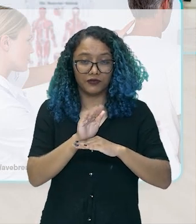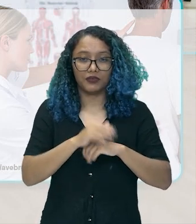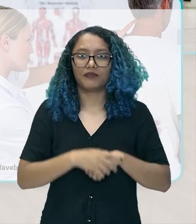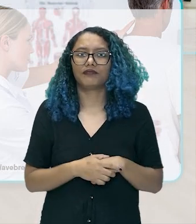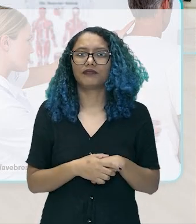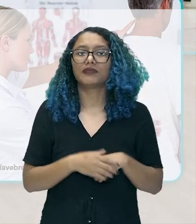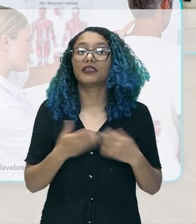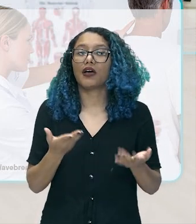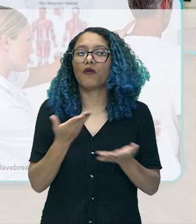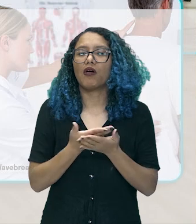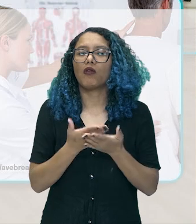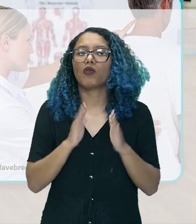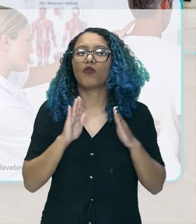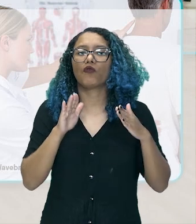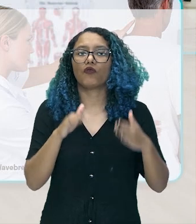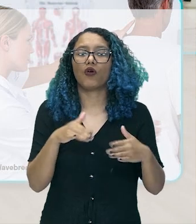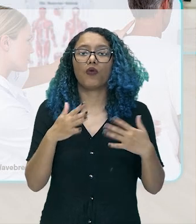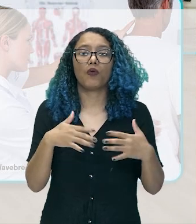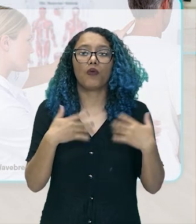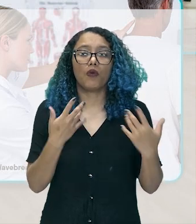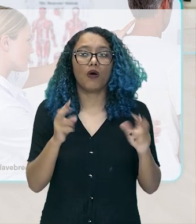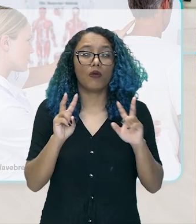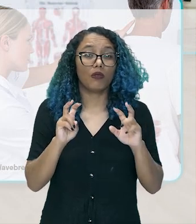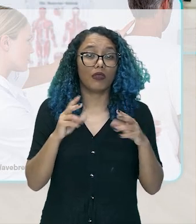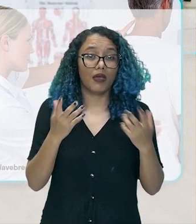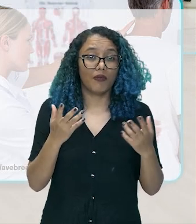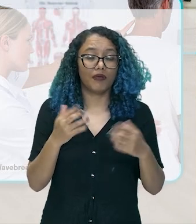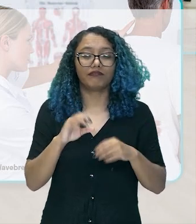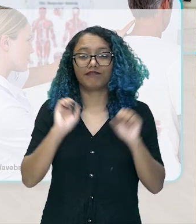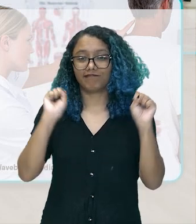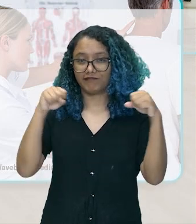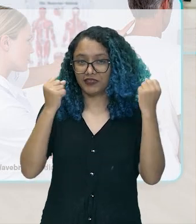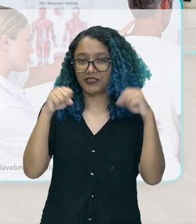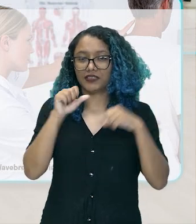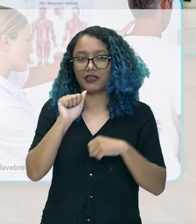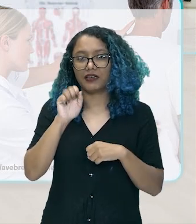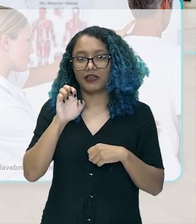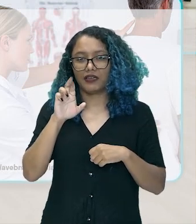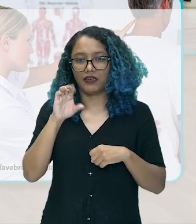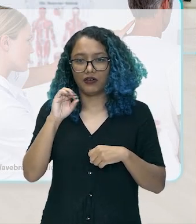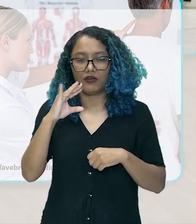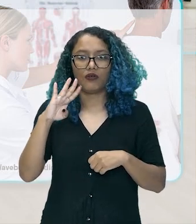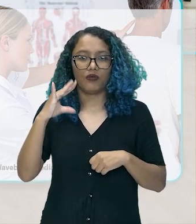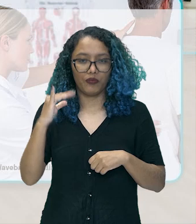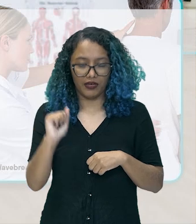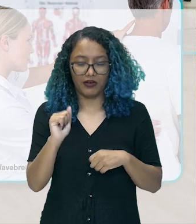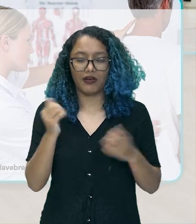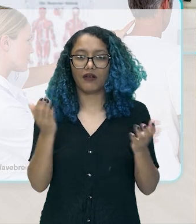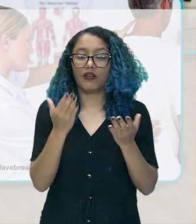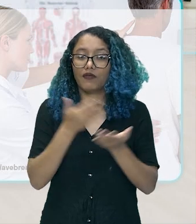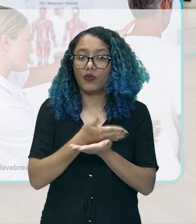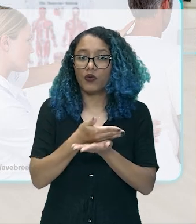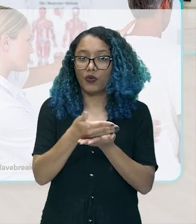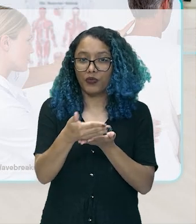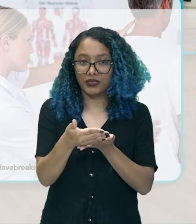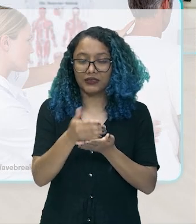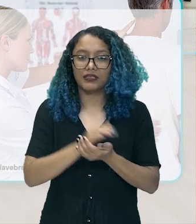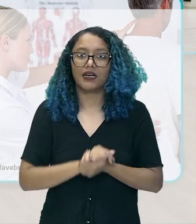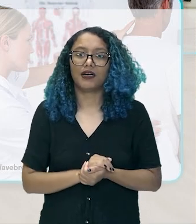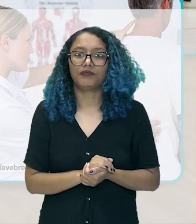ginástica, logo abaixo nós temos aqui o símbolo da cruz vermelha, né? Para o outro lado também temos pessoas fazendo aula